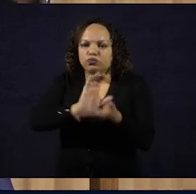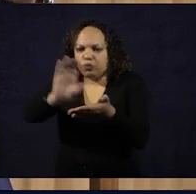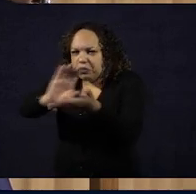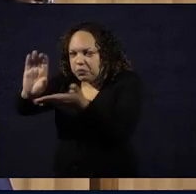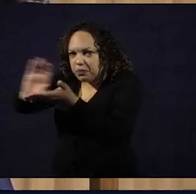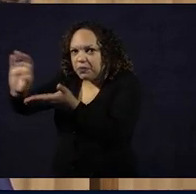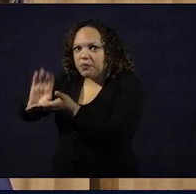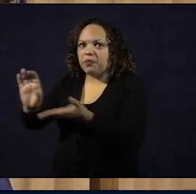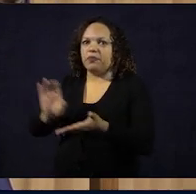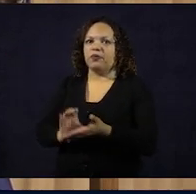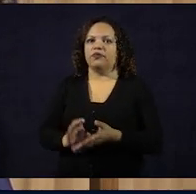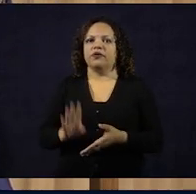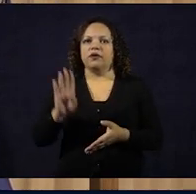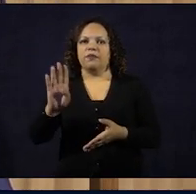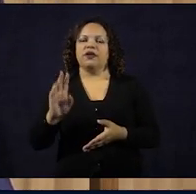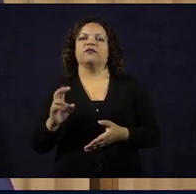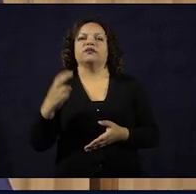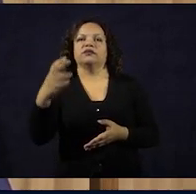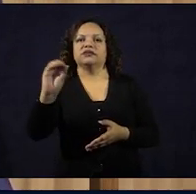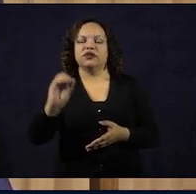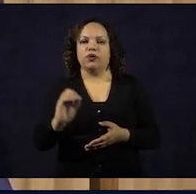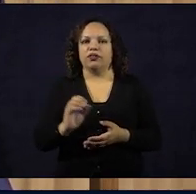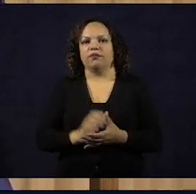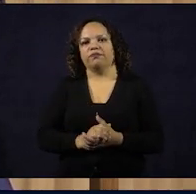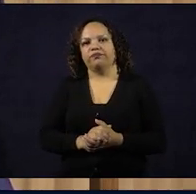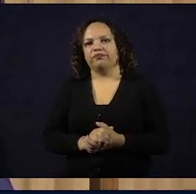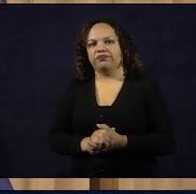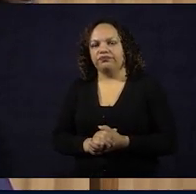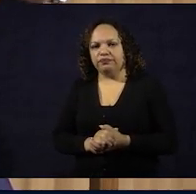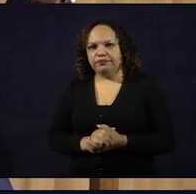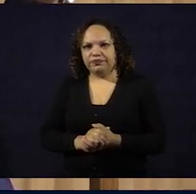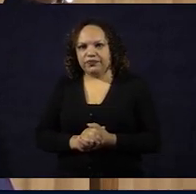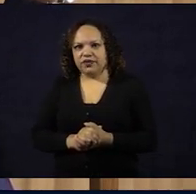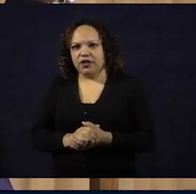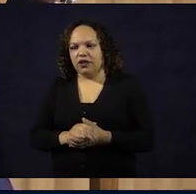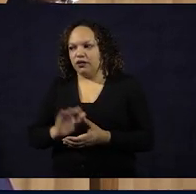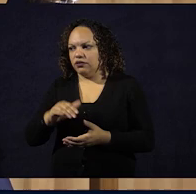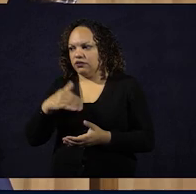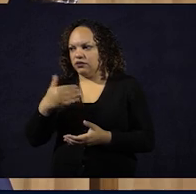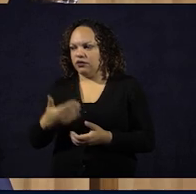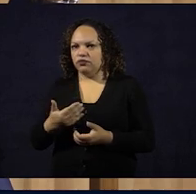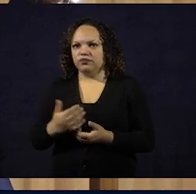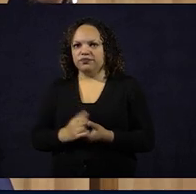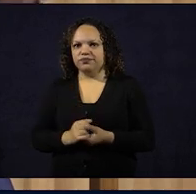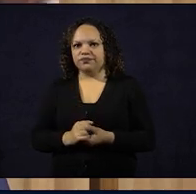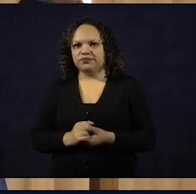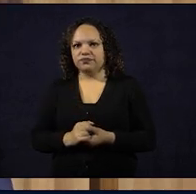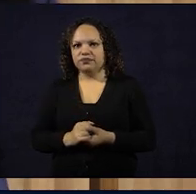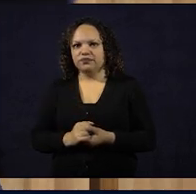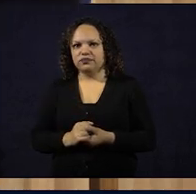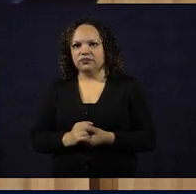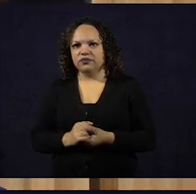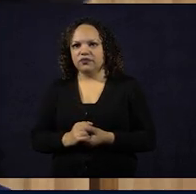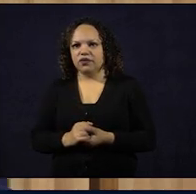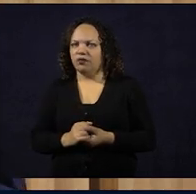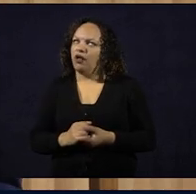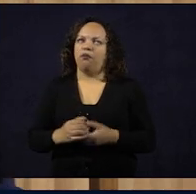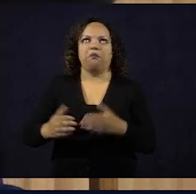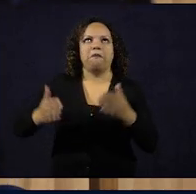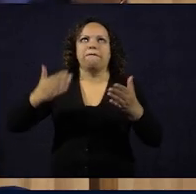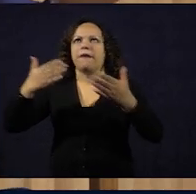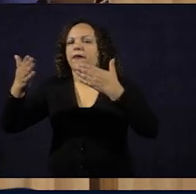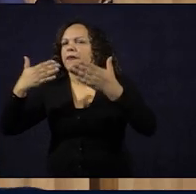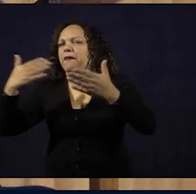era b50 né que vem sim em 2050 é portanto pode falar o que quiser